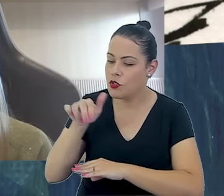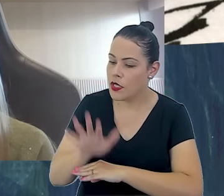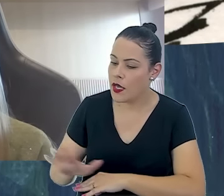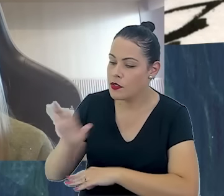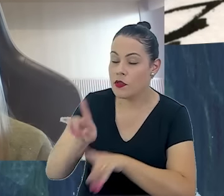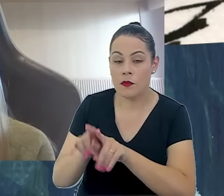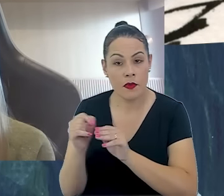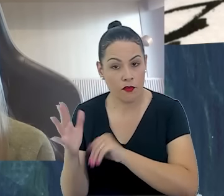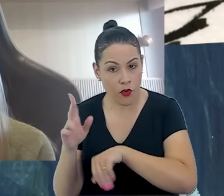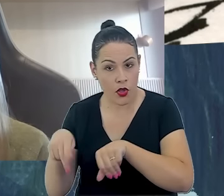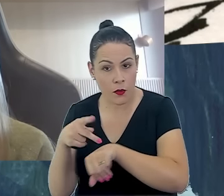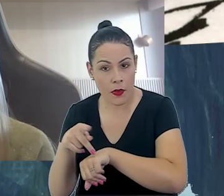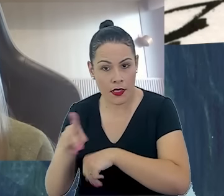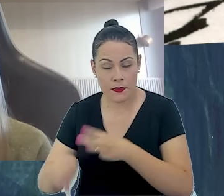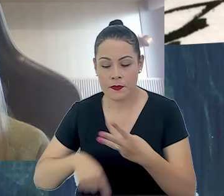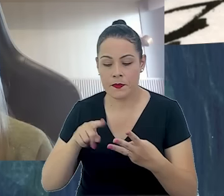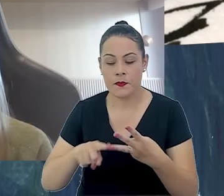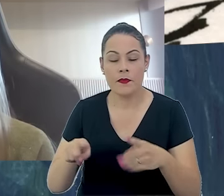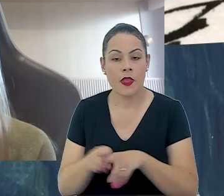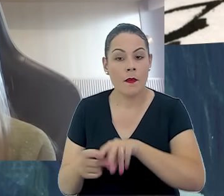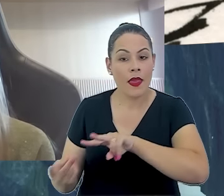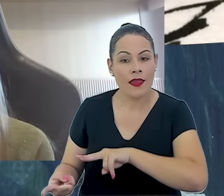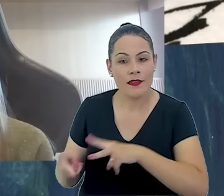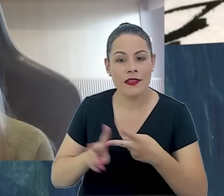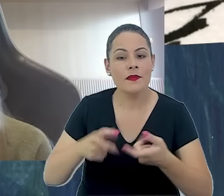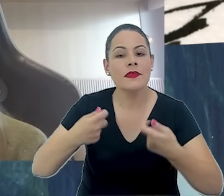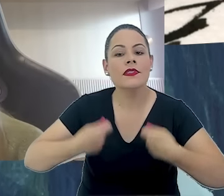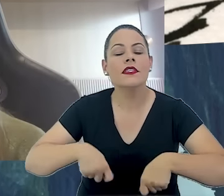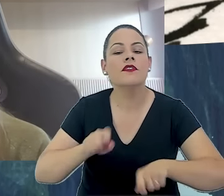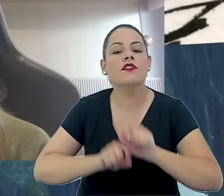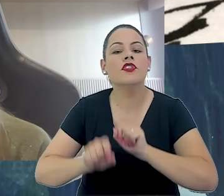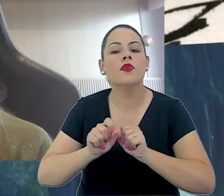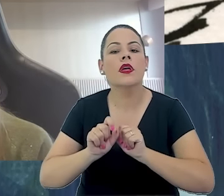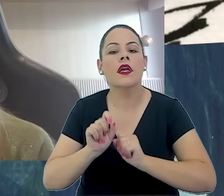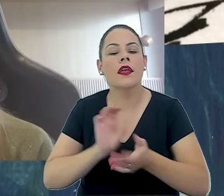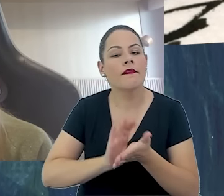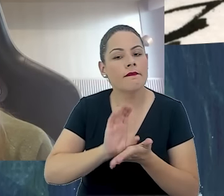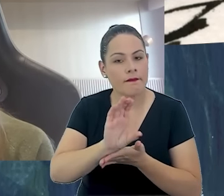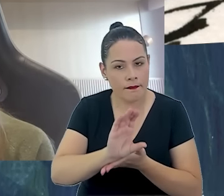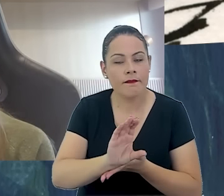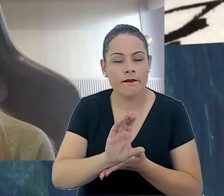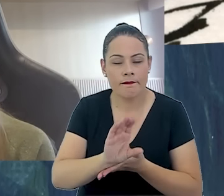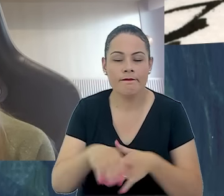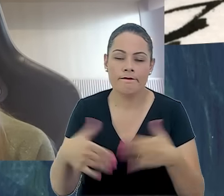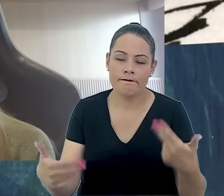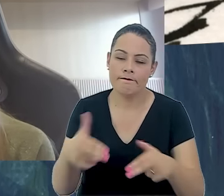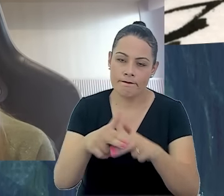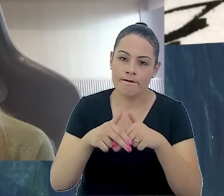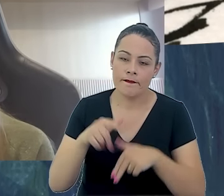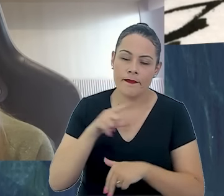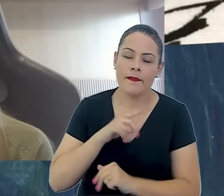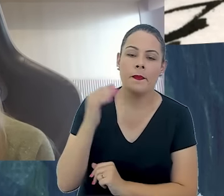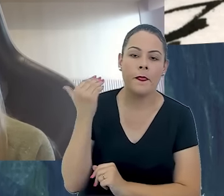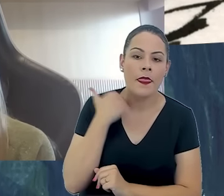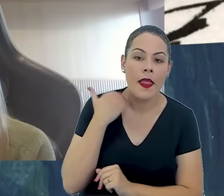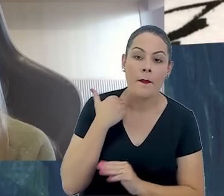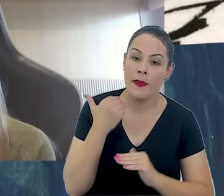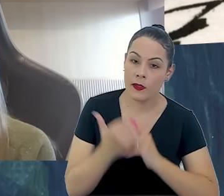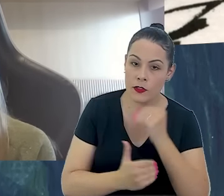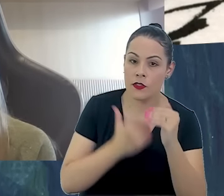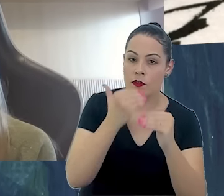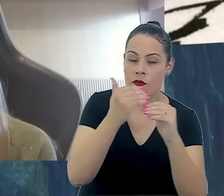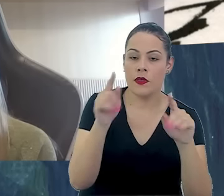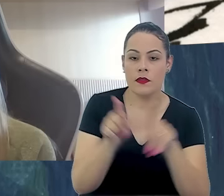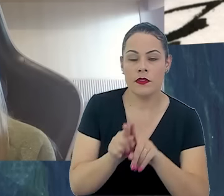nível internacional. Terceiro, a transição vai necessitar investimento. E para isso, exatamente, existem bancos